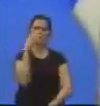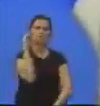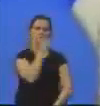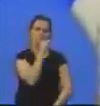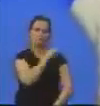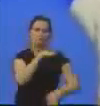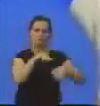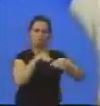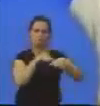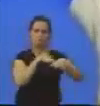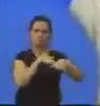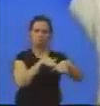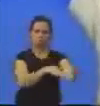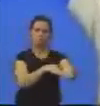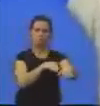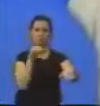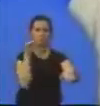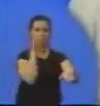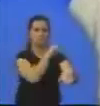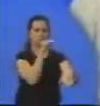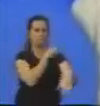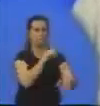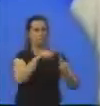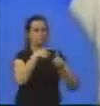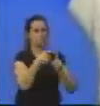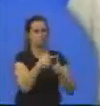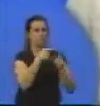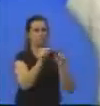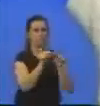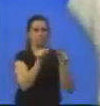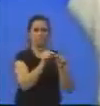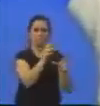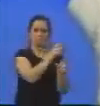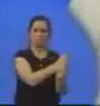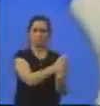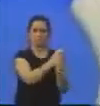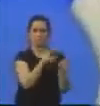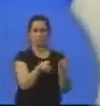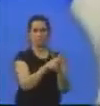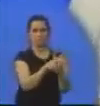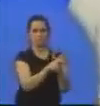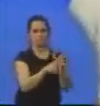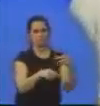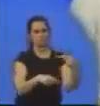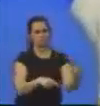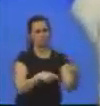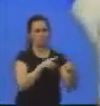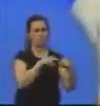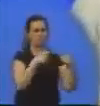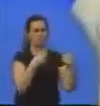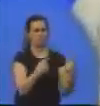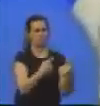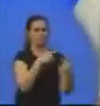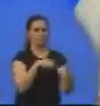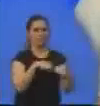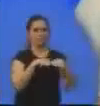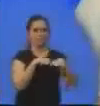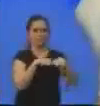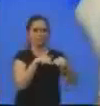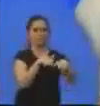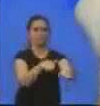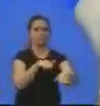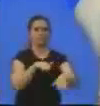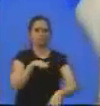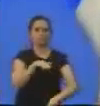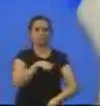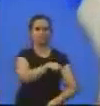aceleração é derivada da velocidade, mas a velocidade já era derivada de alguém. Portanto, a aceleração vai ser a